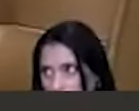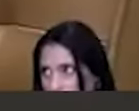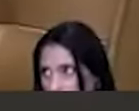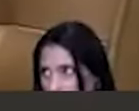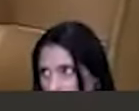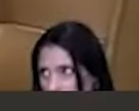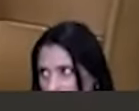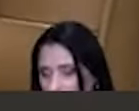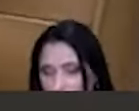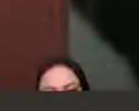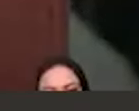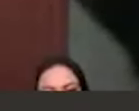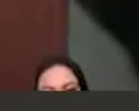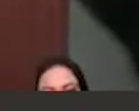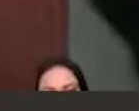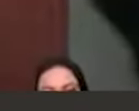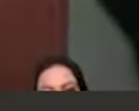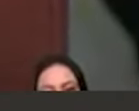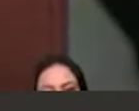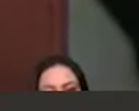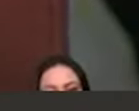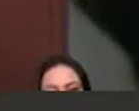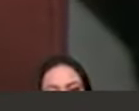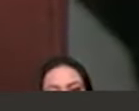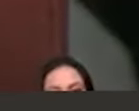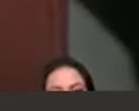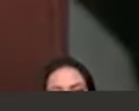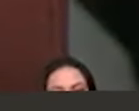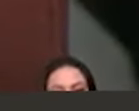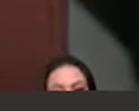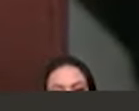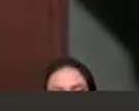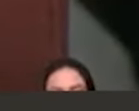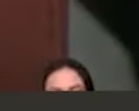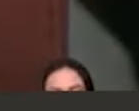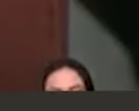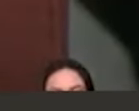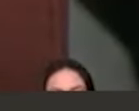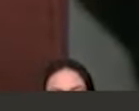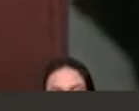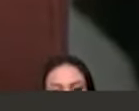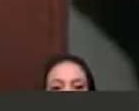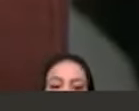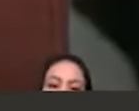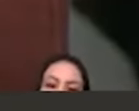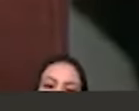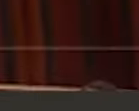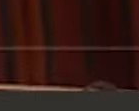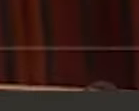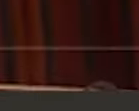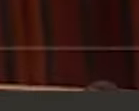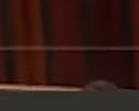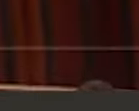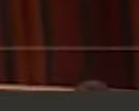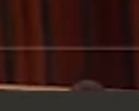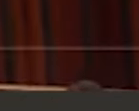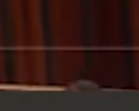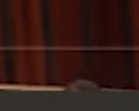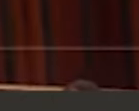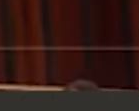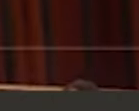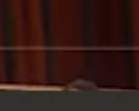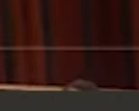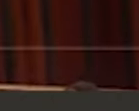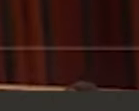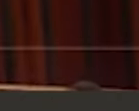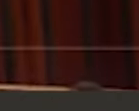inteireza de manutenção no exame que se seguirá vou acompanhar com muito cuidado o relator Inclusive a